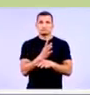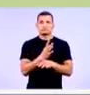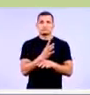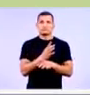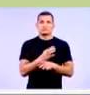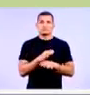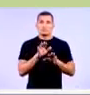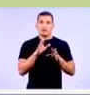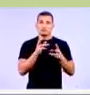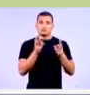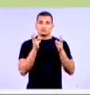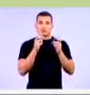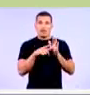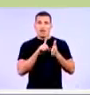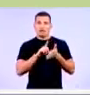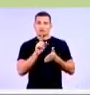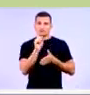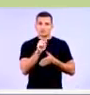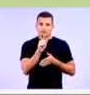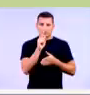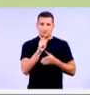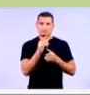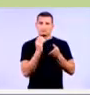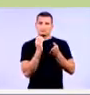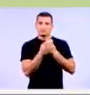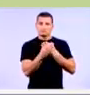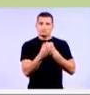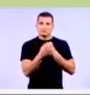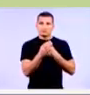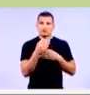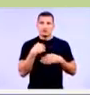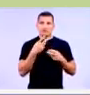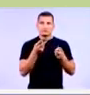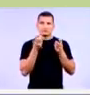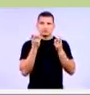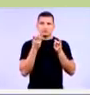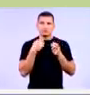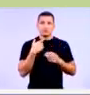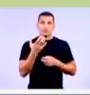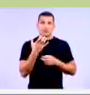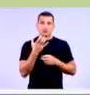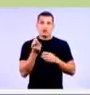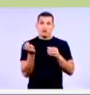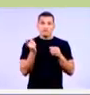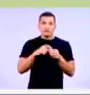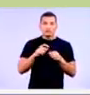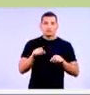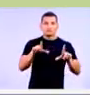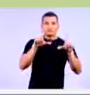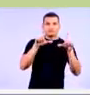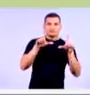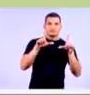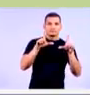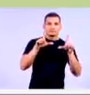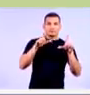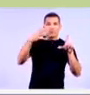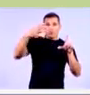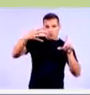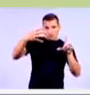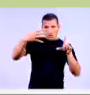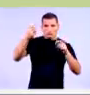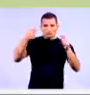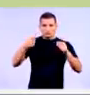eu percebi, antes de clicar nesse enviar tudo e terminar, eu quero dar uma olhada lá na questão 4. Então, você